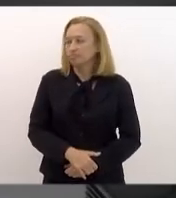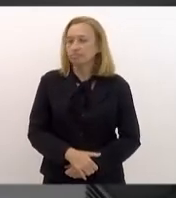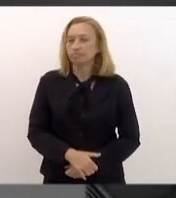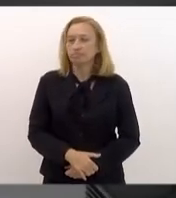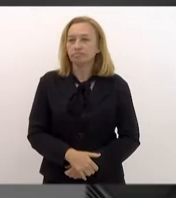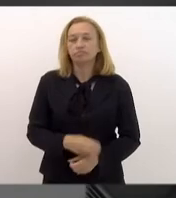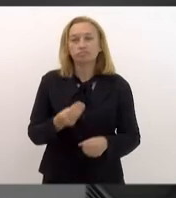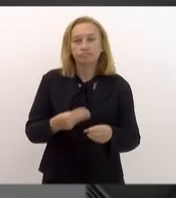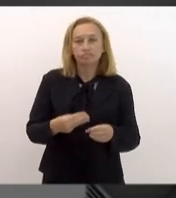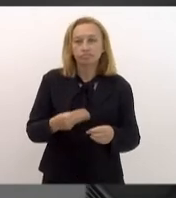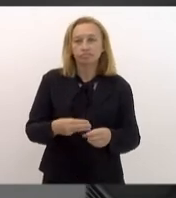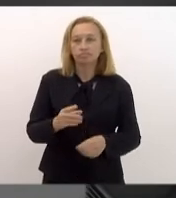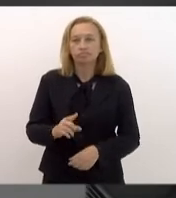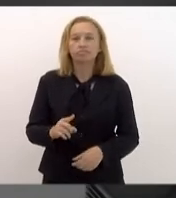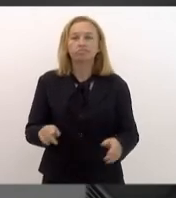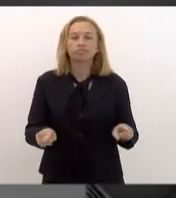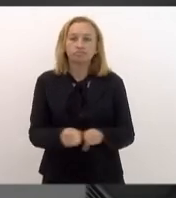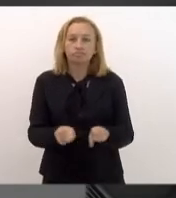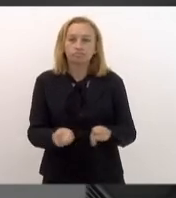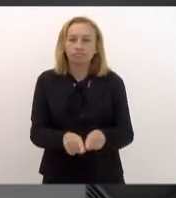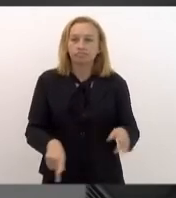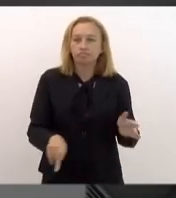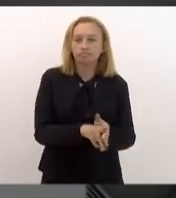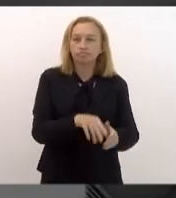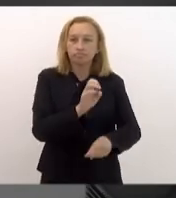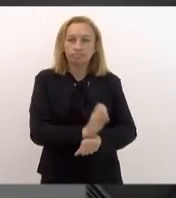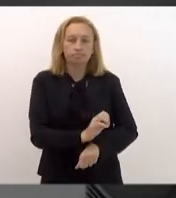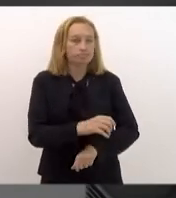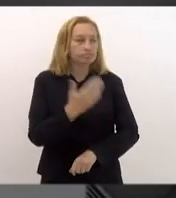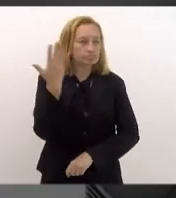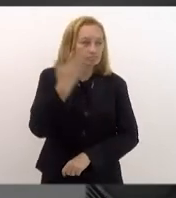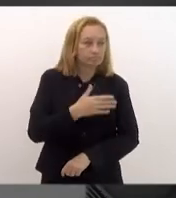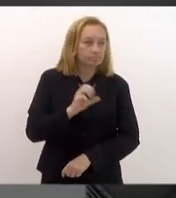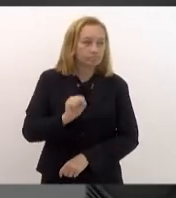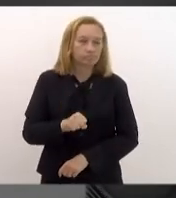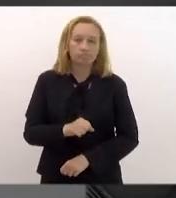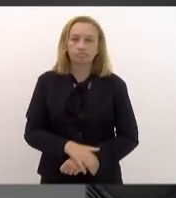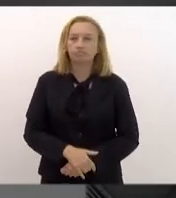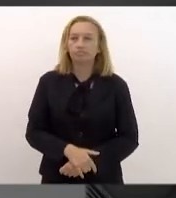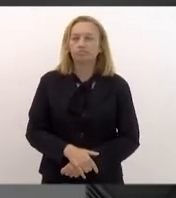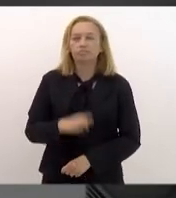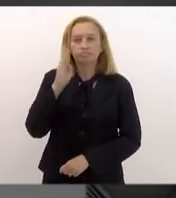pro município quanto para o Estado, é mais do que provado isso. E principalmente na